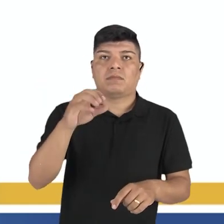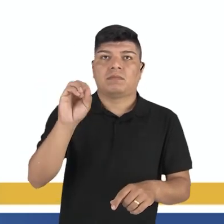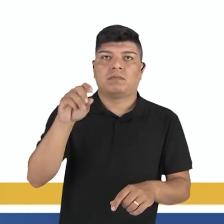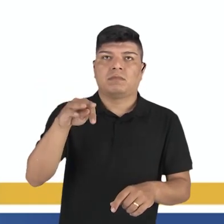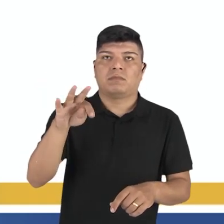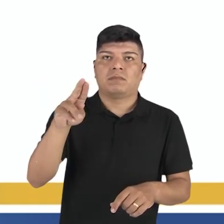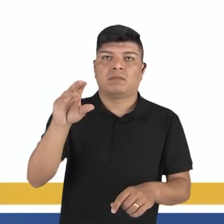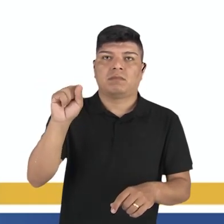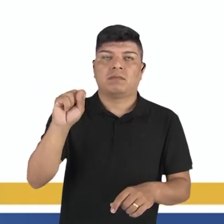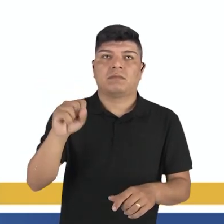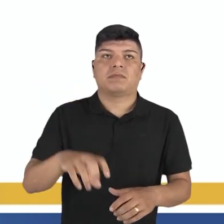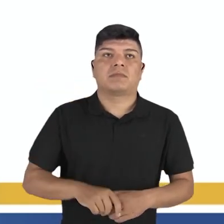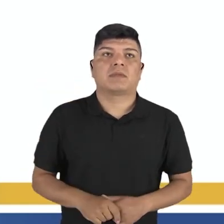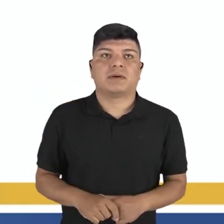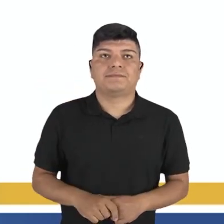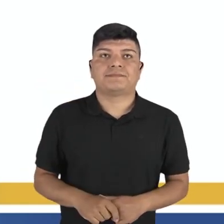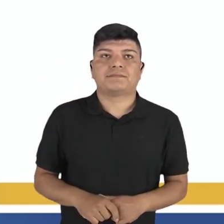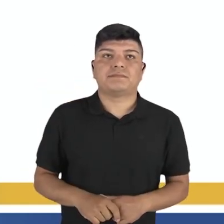ângulo obtuso.